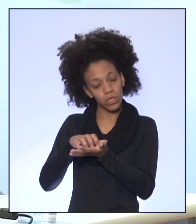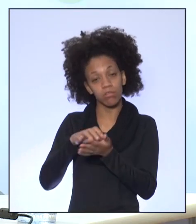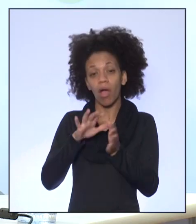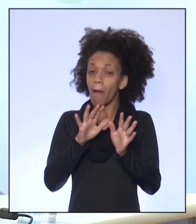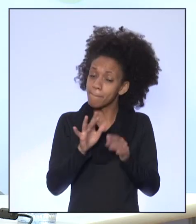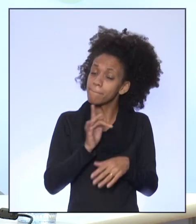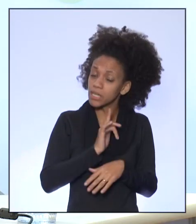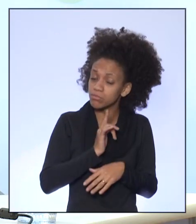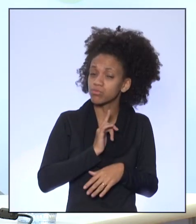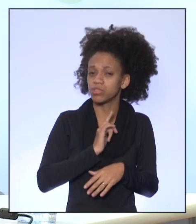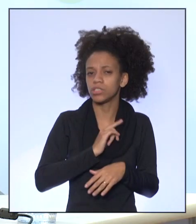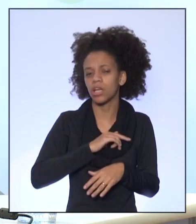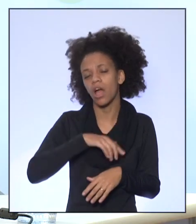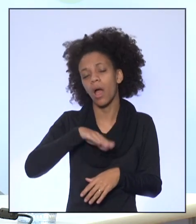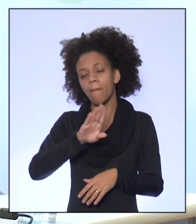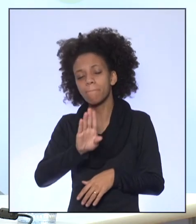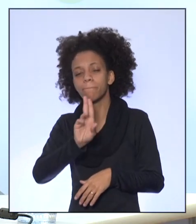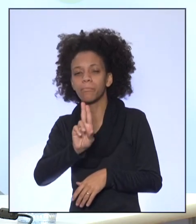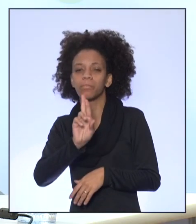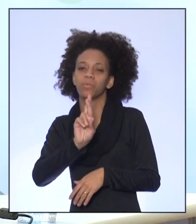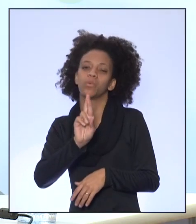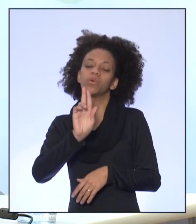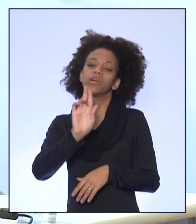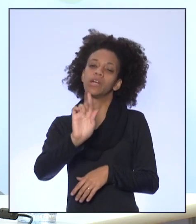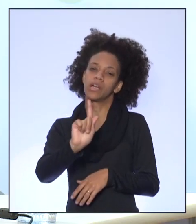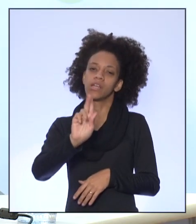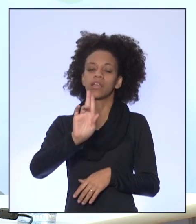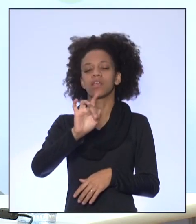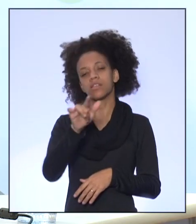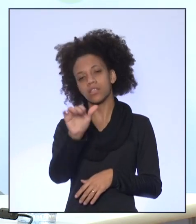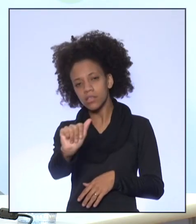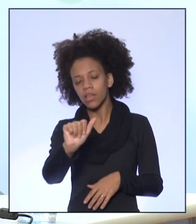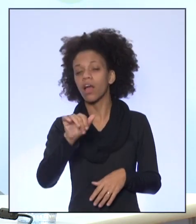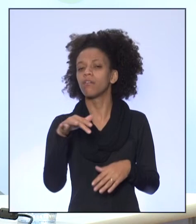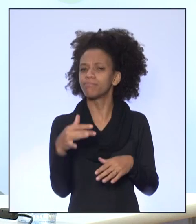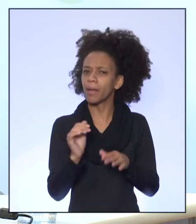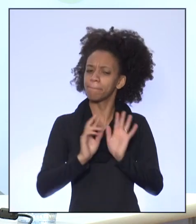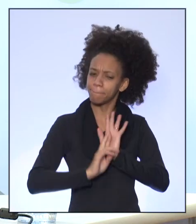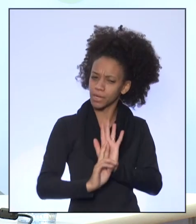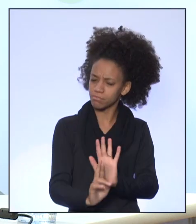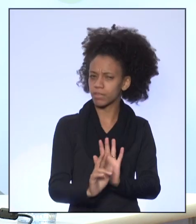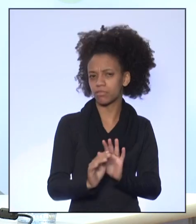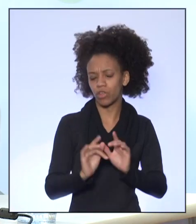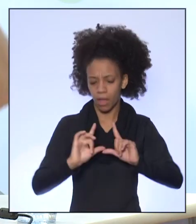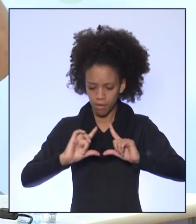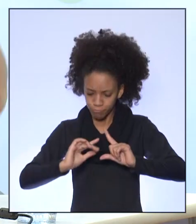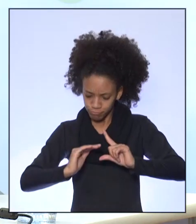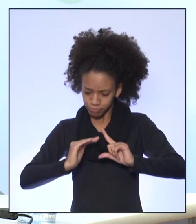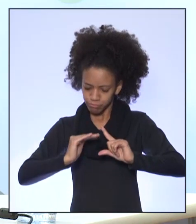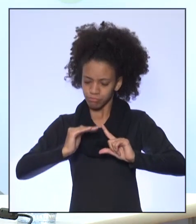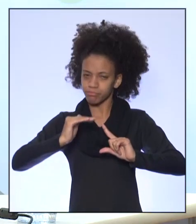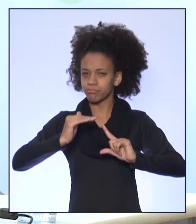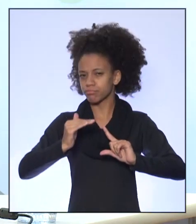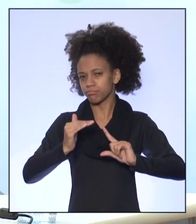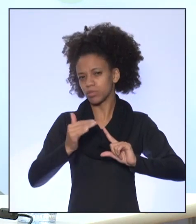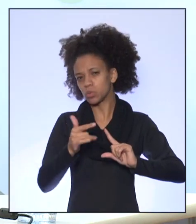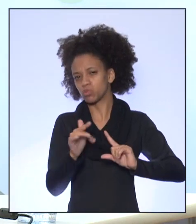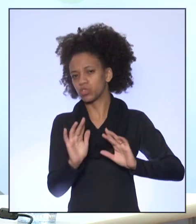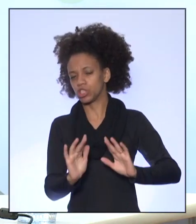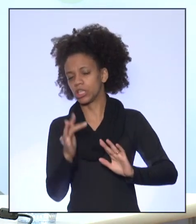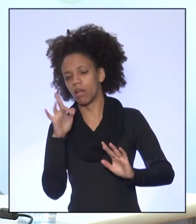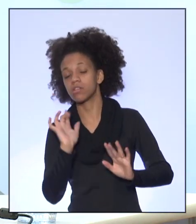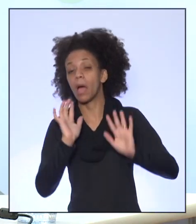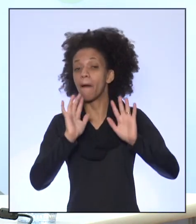muito presente nessa camada, porque não tinha ascendência, né? Perfeitamente. De camadas de...